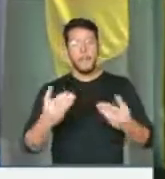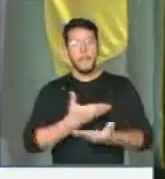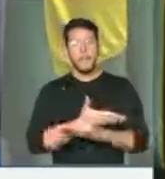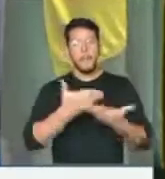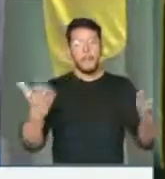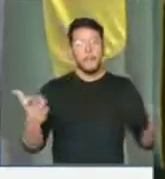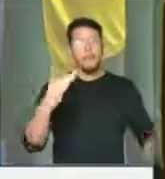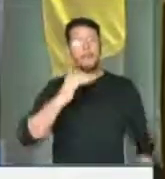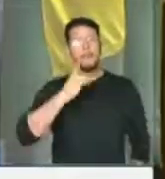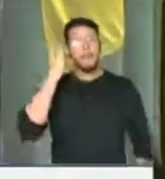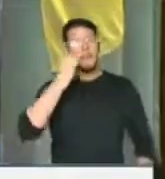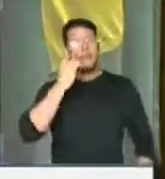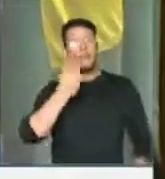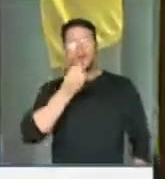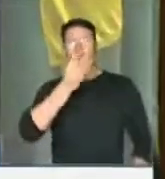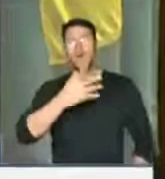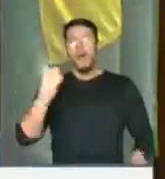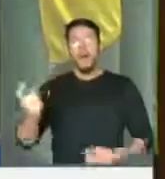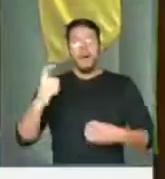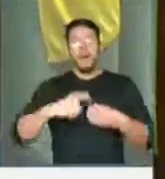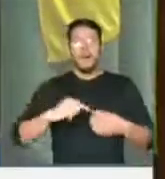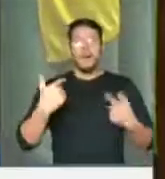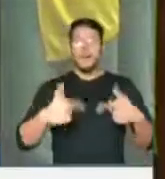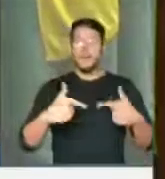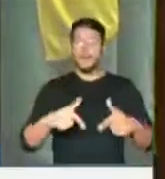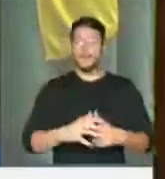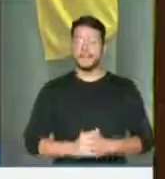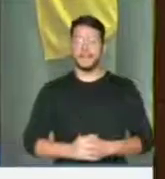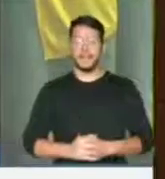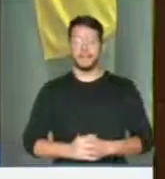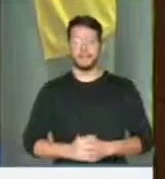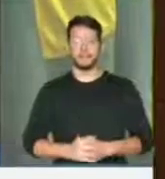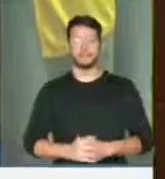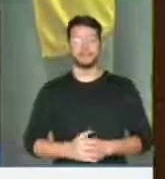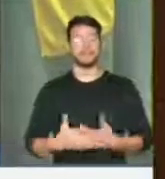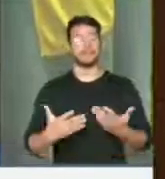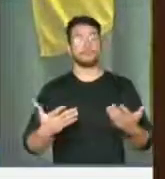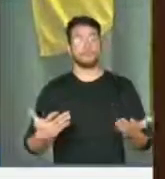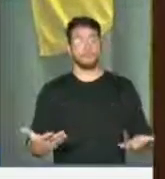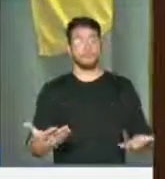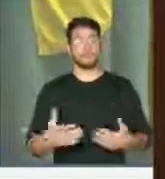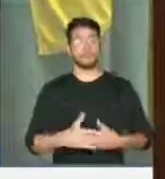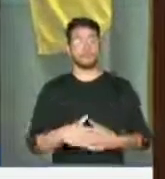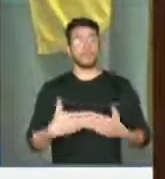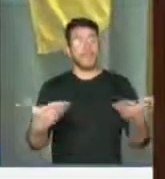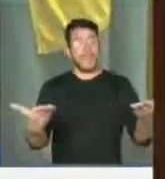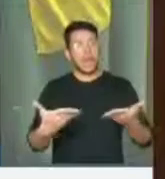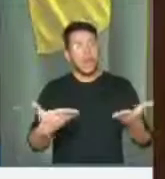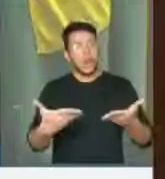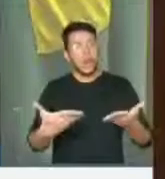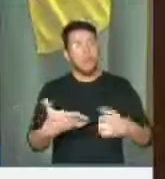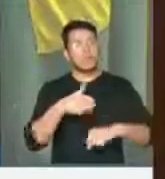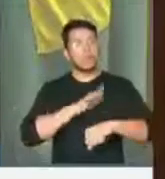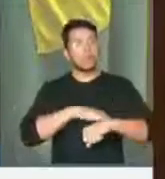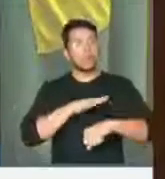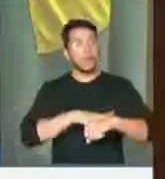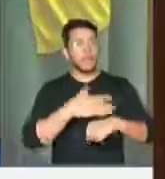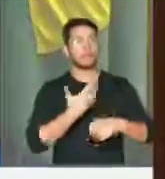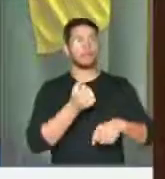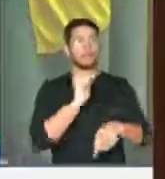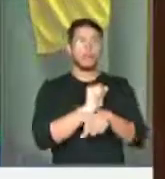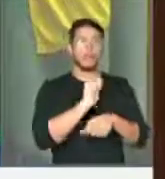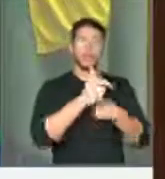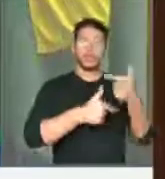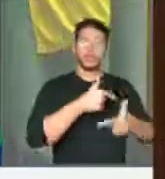às atividades parlamentares nesse ano 2020. Dizer que nesse recesso parlamentar também aproveitei para